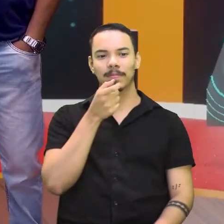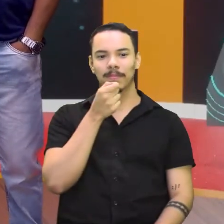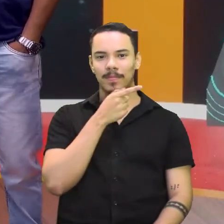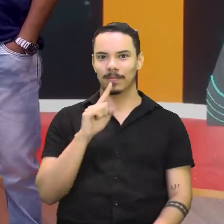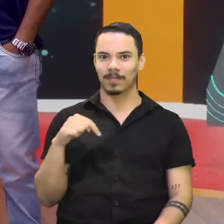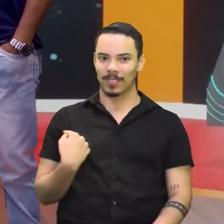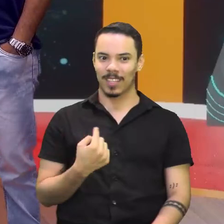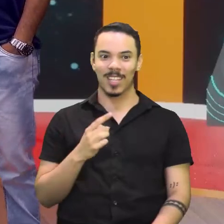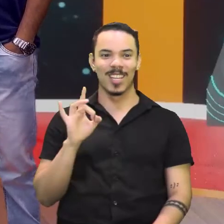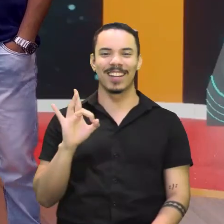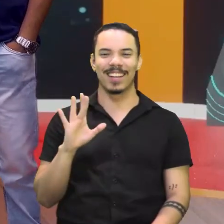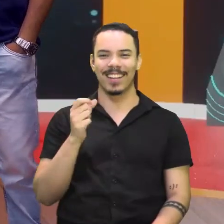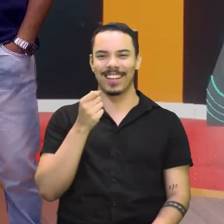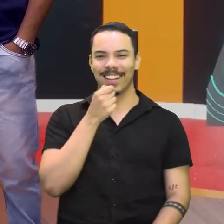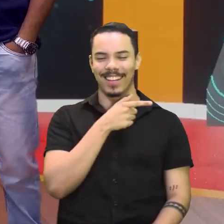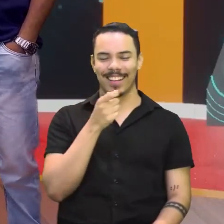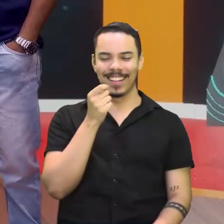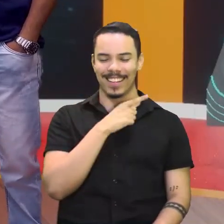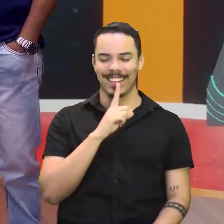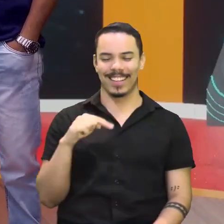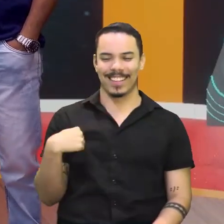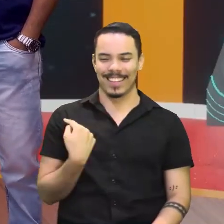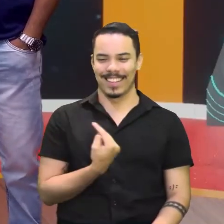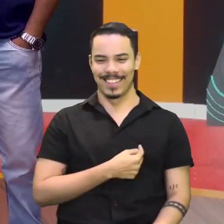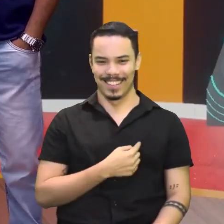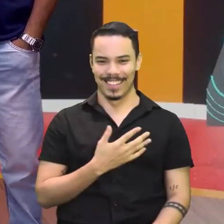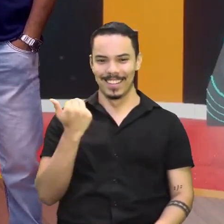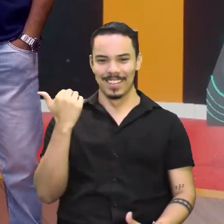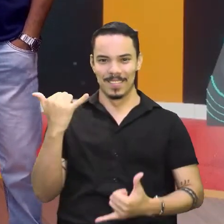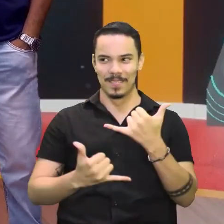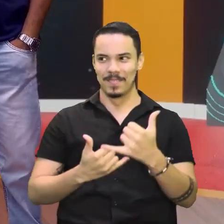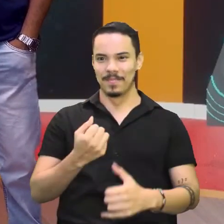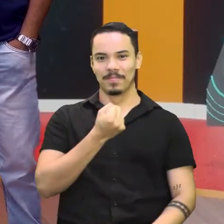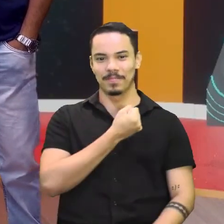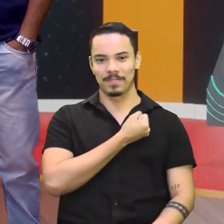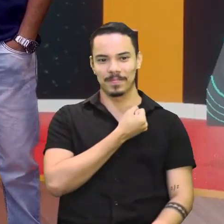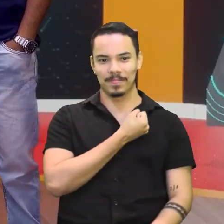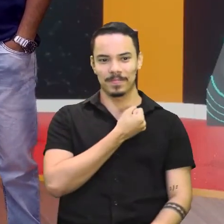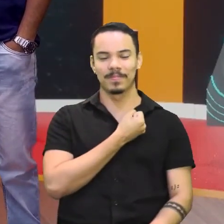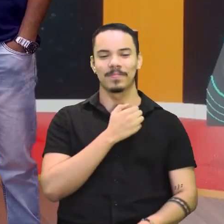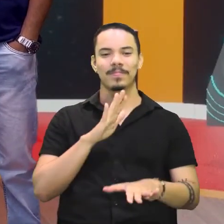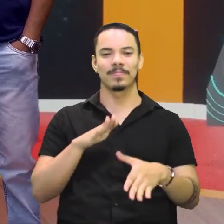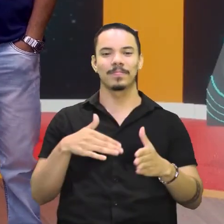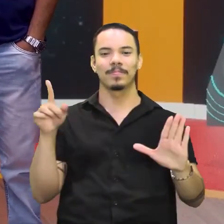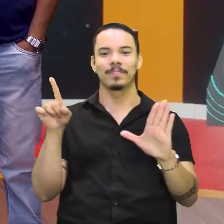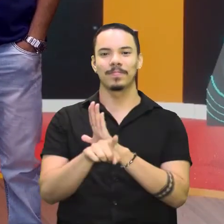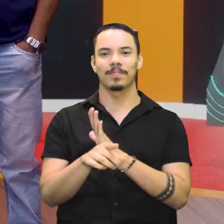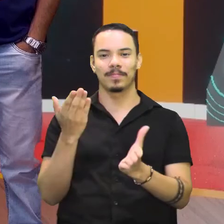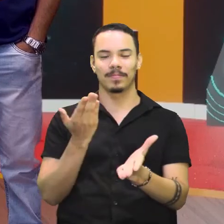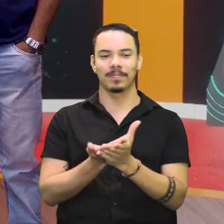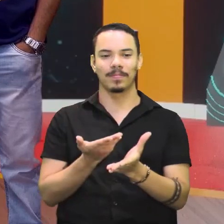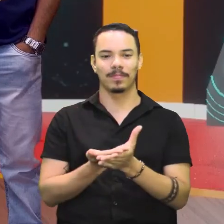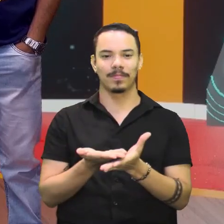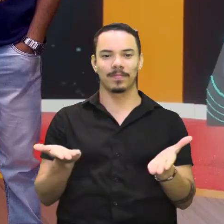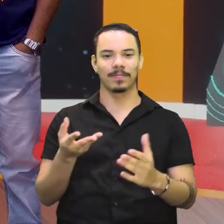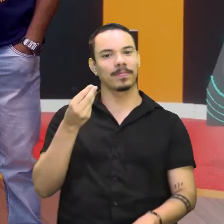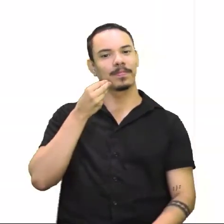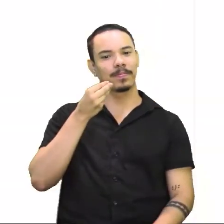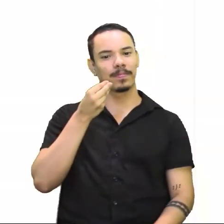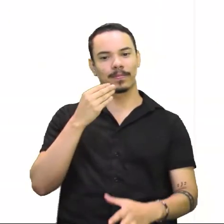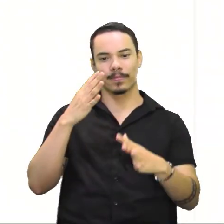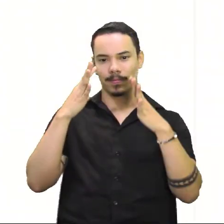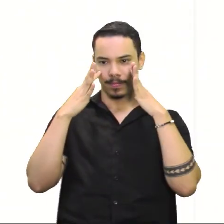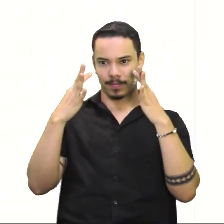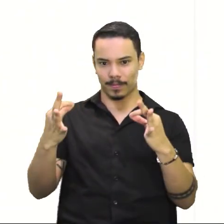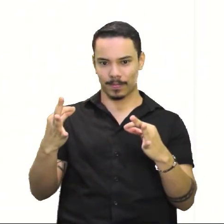acha graça aqui, mas tudo bem, né? Vamos de brincando com os números? Vamos lá? Qual é a perguntinha da aula de hoje? Um teste de atenção,